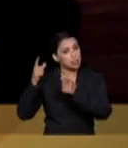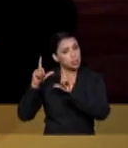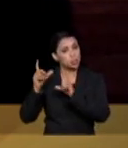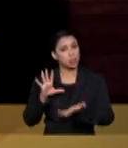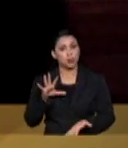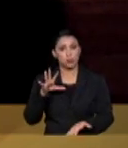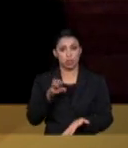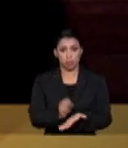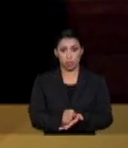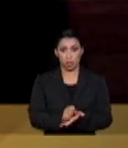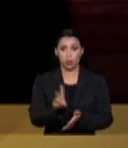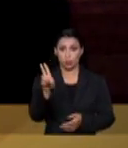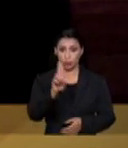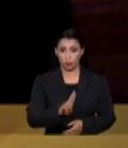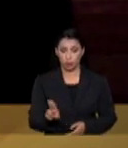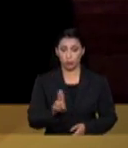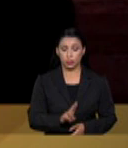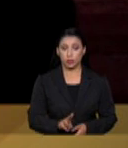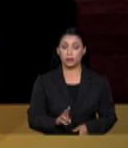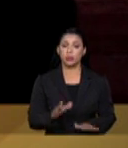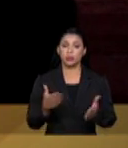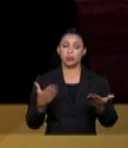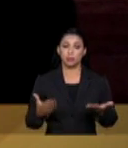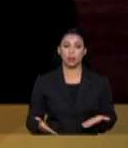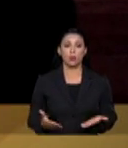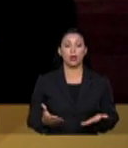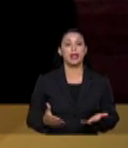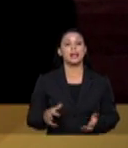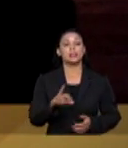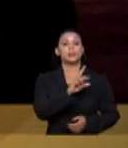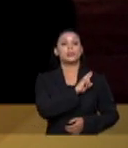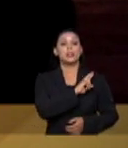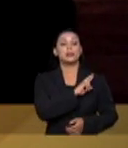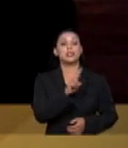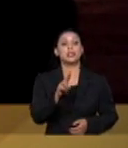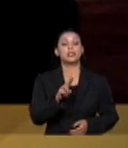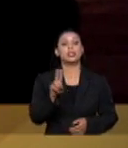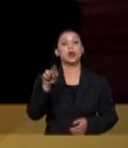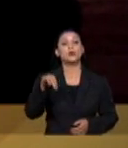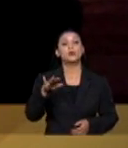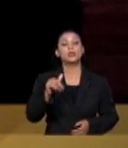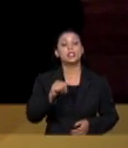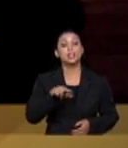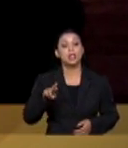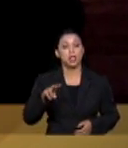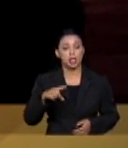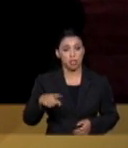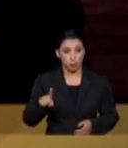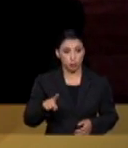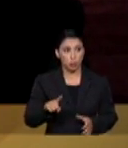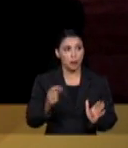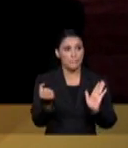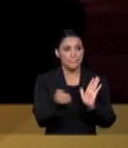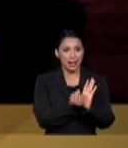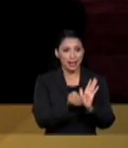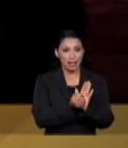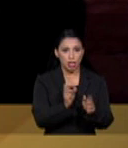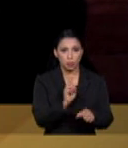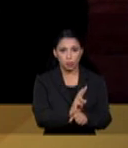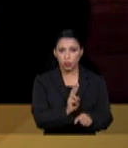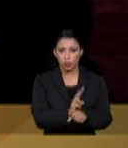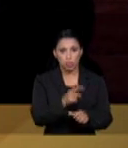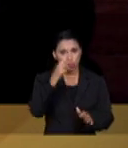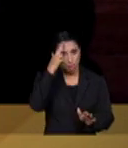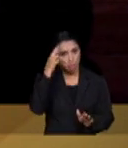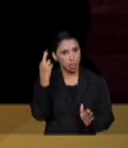competindo à União demarcá-las proteger e fazer respeitar todos os seus bens